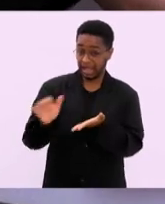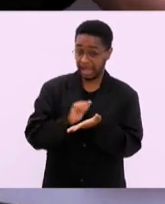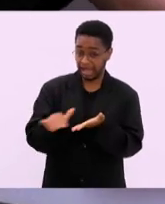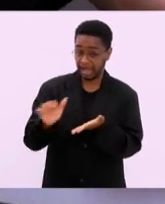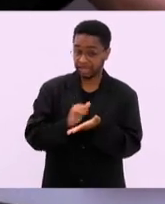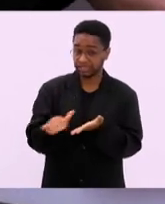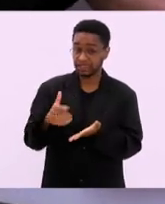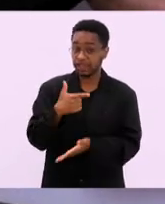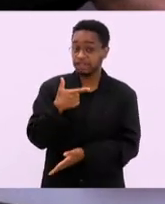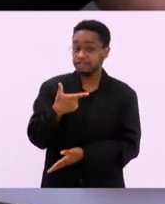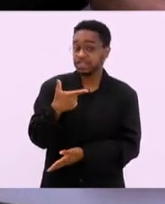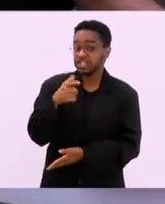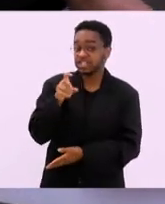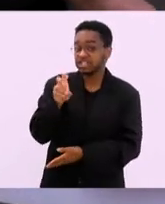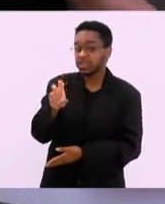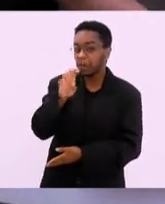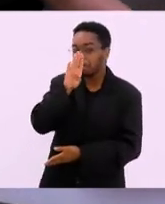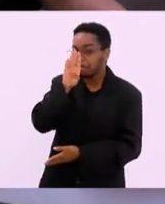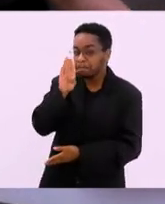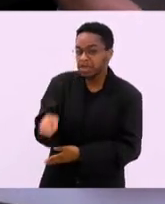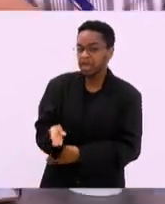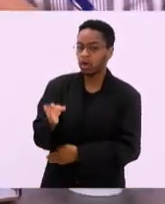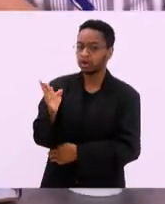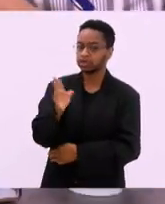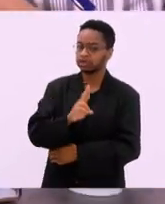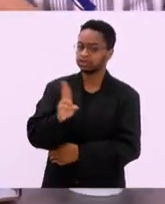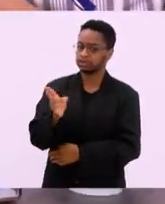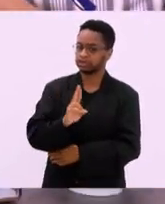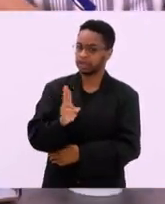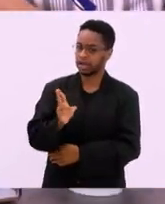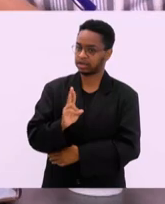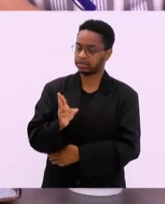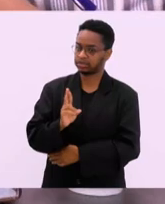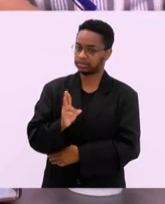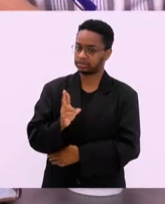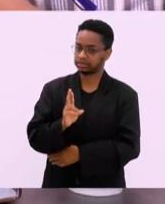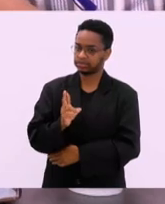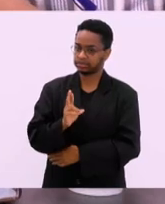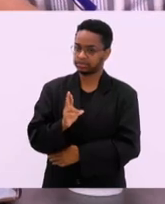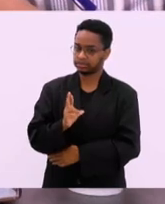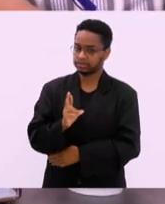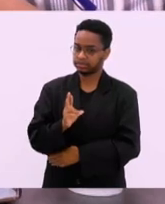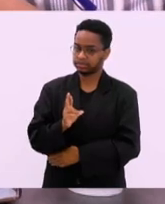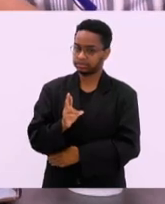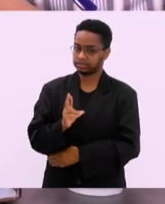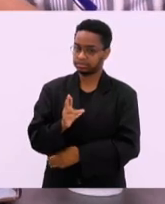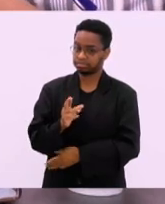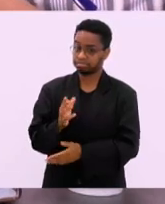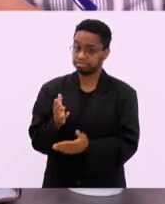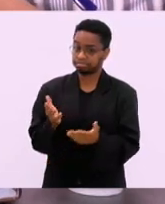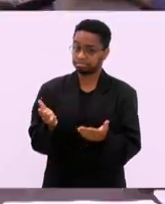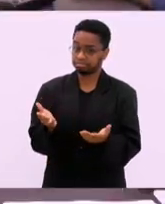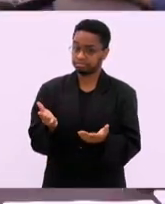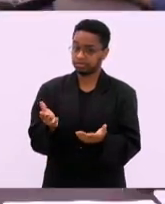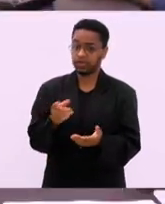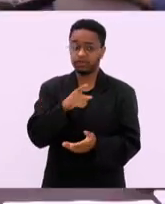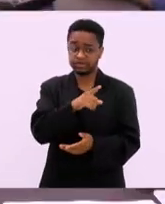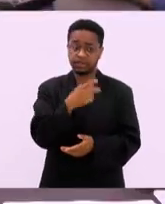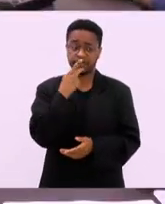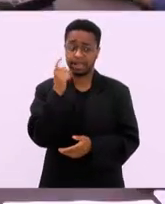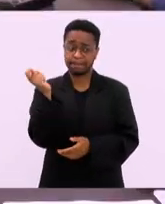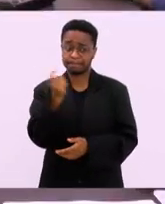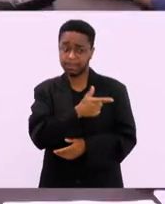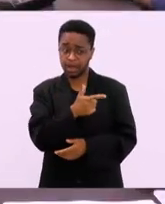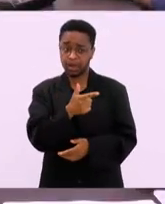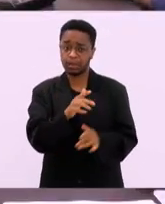Mink, 25 bilhões de reais. Aí por você ano. Vem descer, a lenha, vem descer a lenha no Estado por líder do governo por causa de